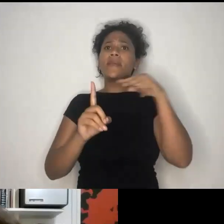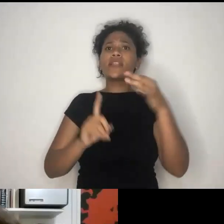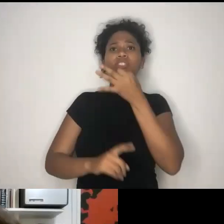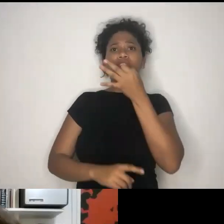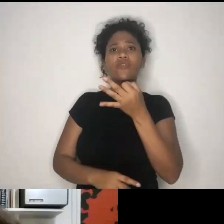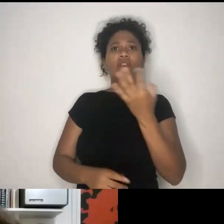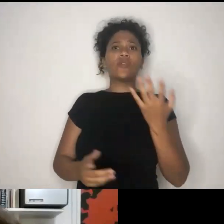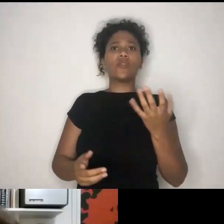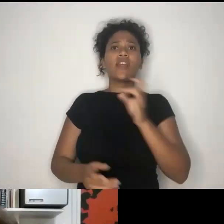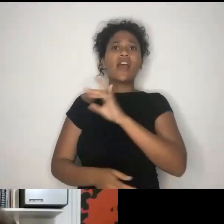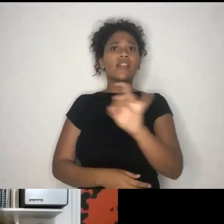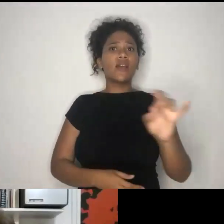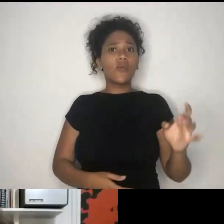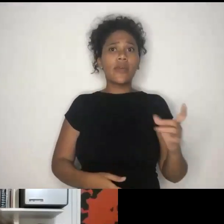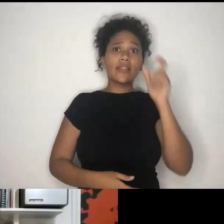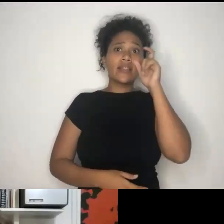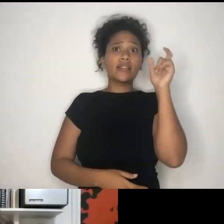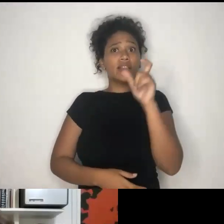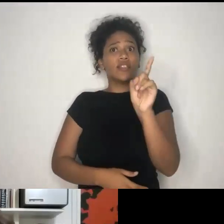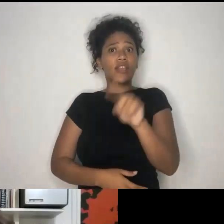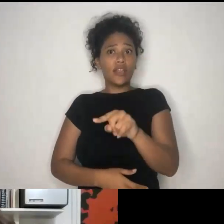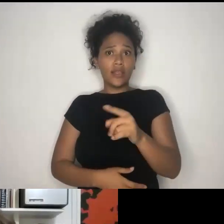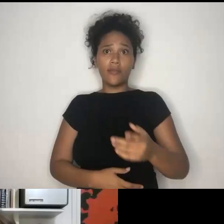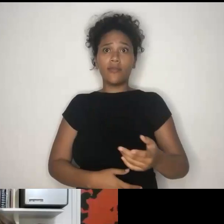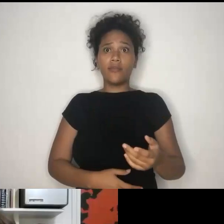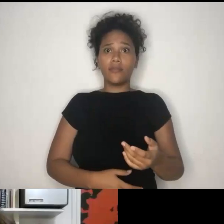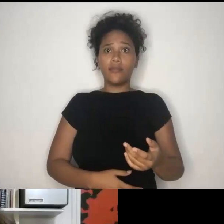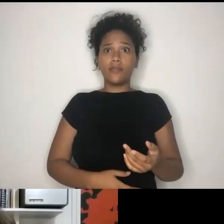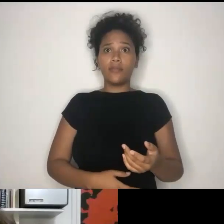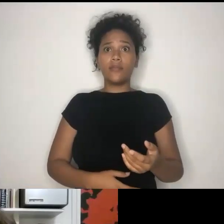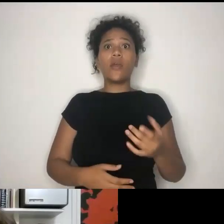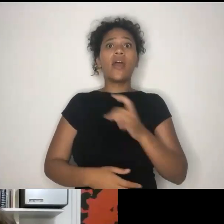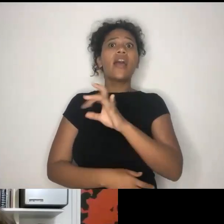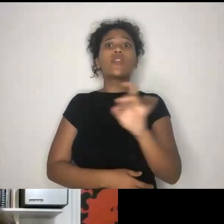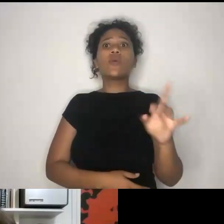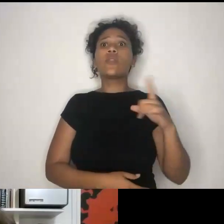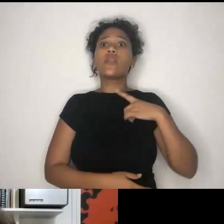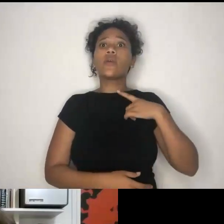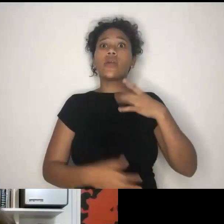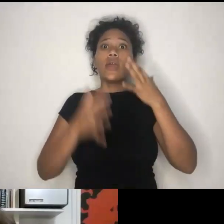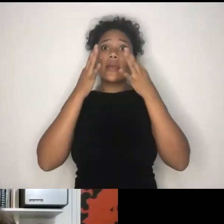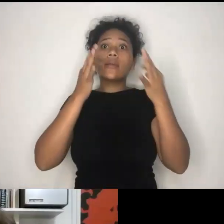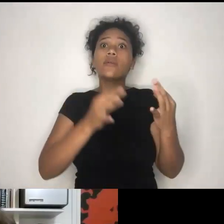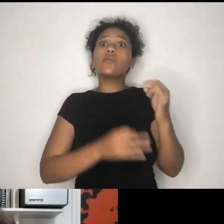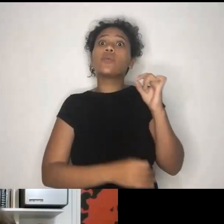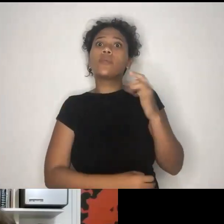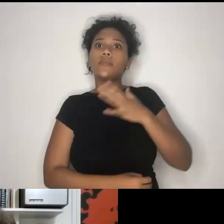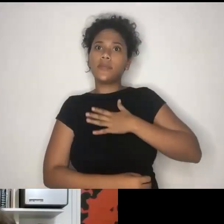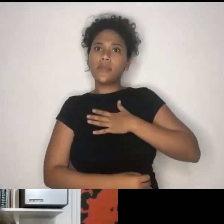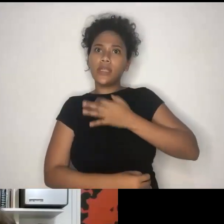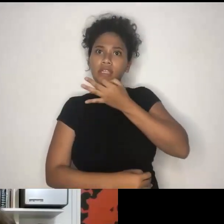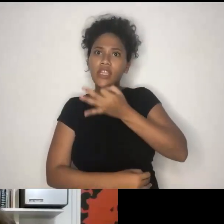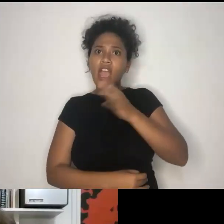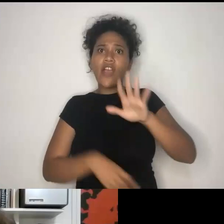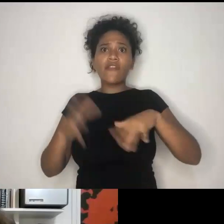cada um é muito interessante a cada um colocar o que chama atenção de repente para mim não é o que chama